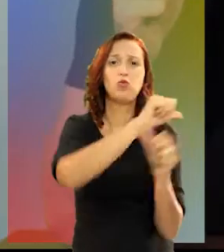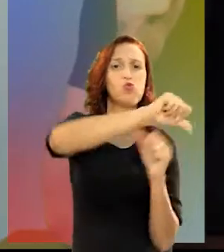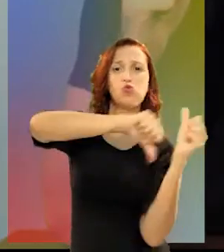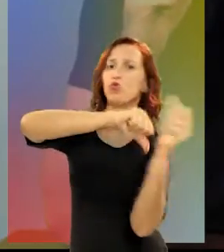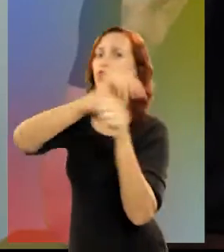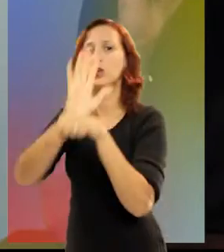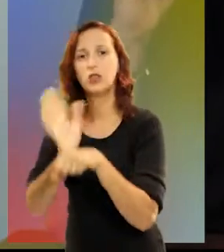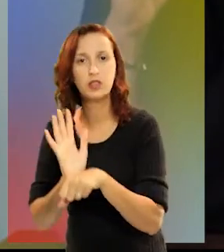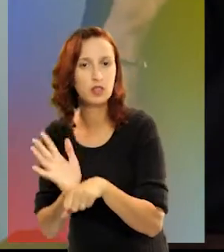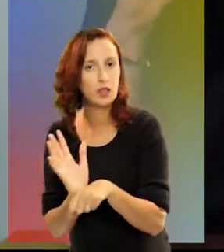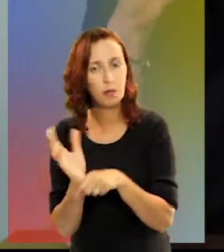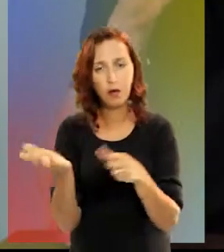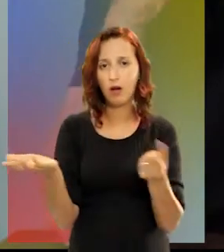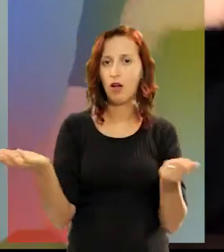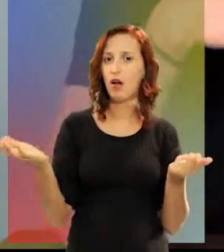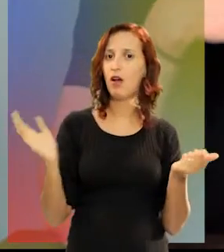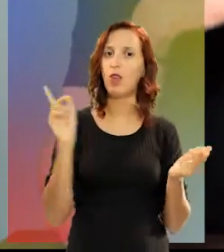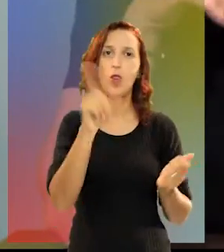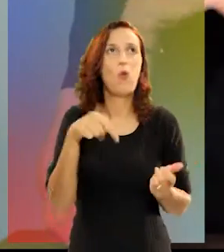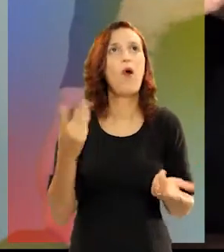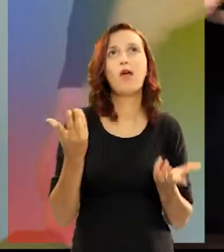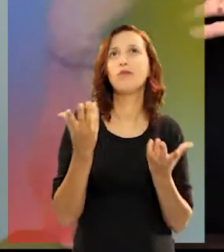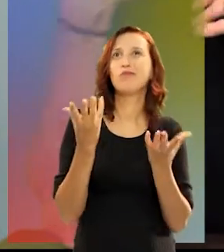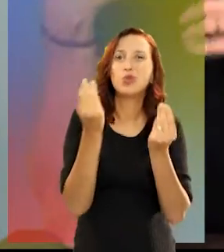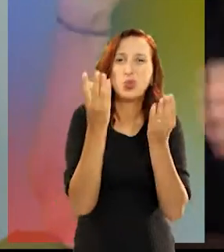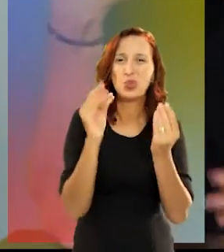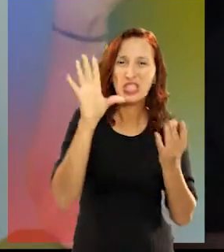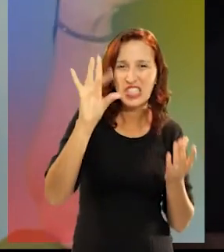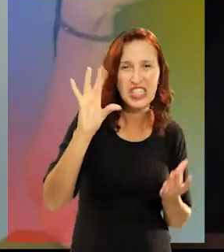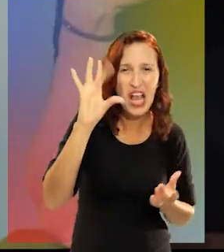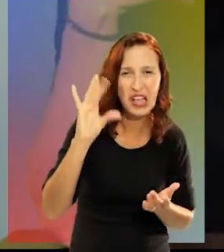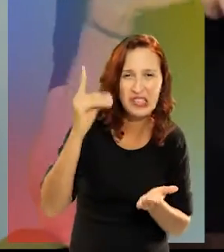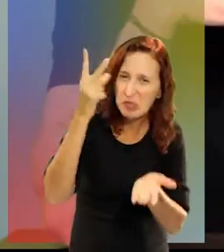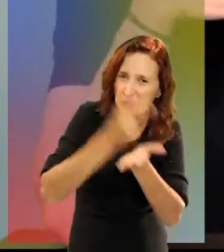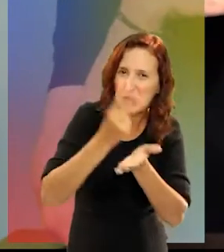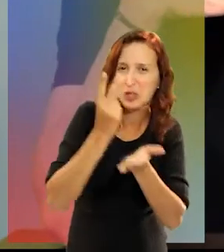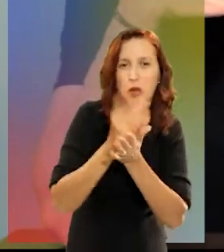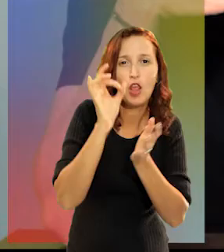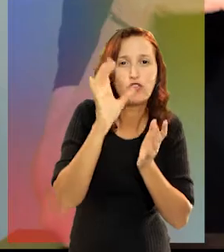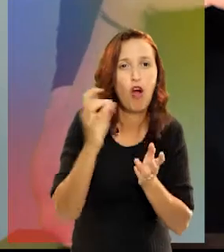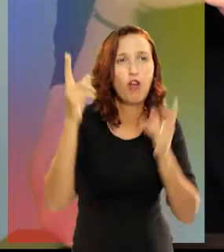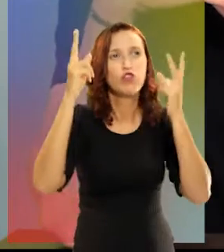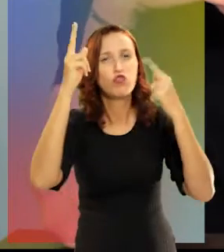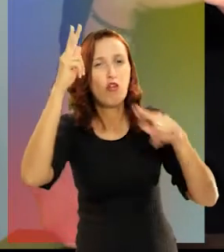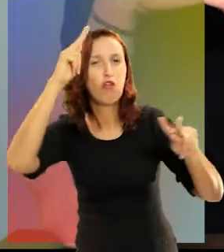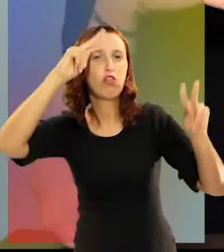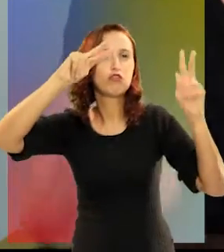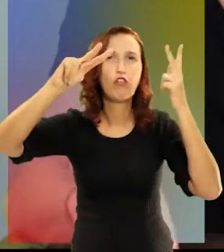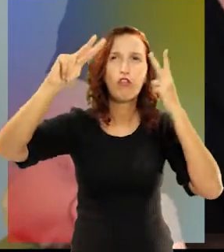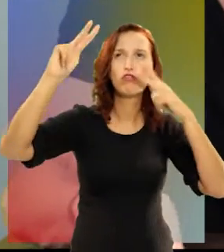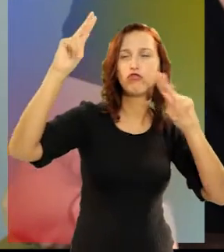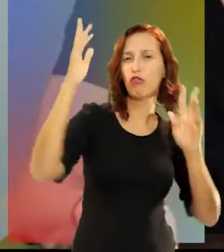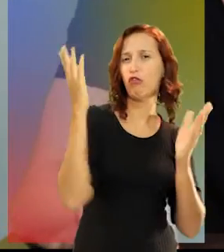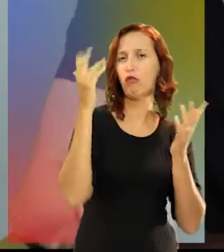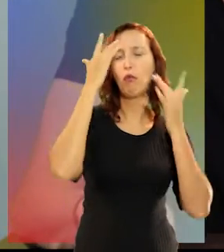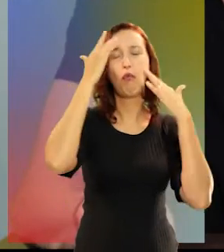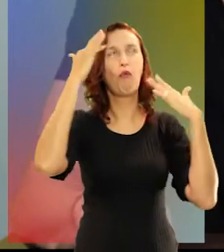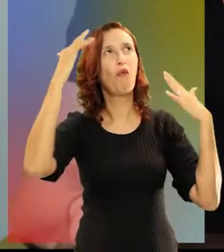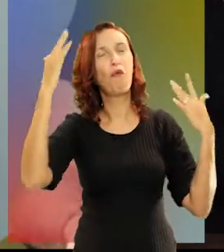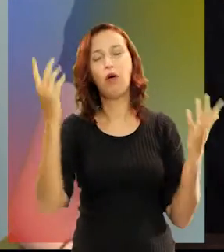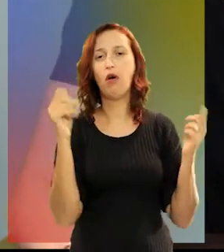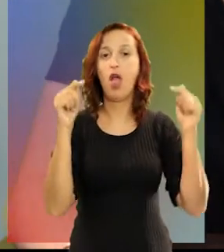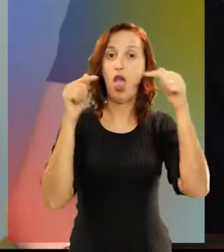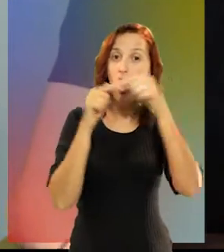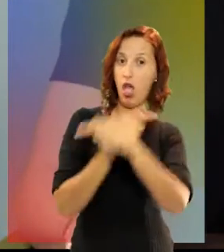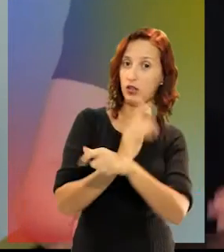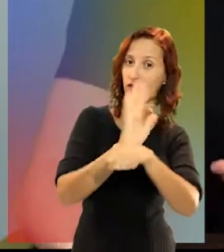Todas essas histórias, elas não eram científicas mesmo, sabe? Elas só eram uma ficção fantasiosa, assim. O 2001, Uma Odisseia no Espaço